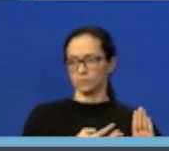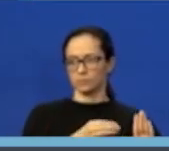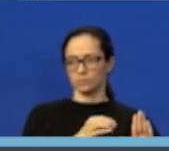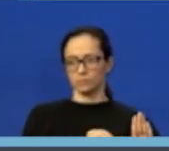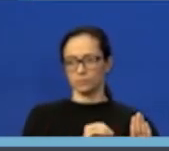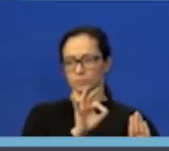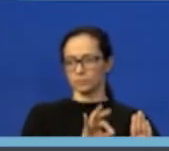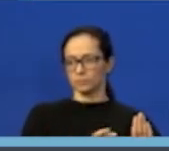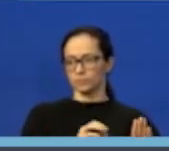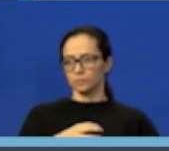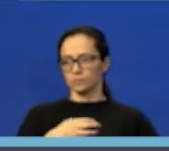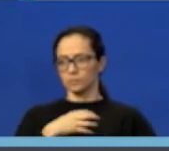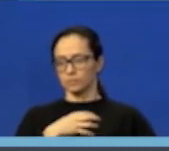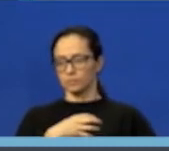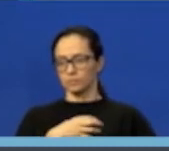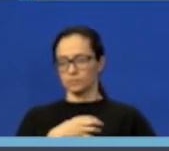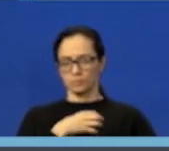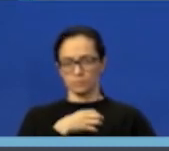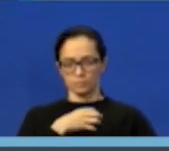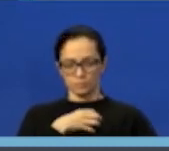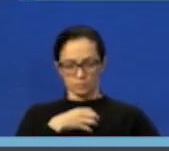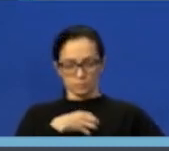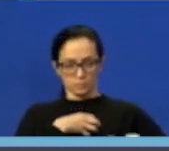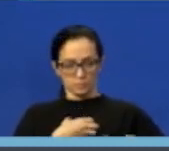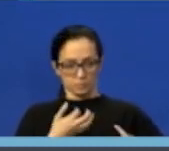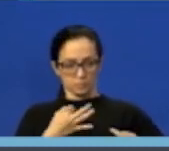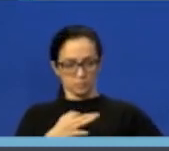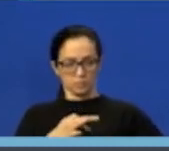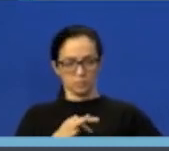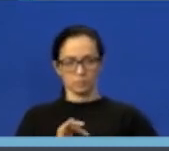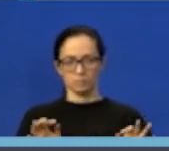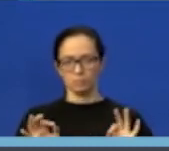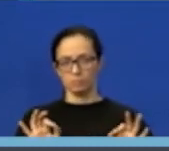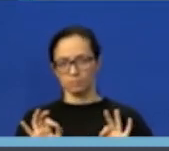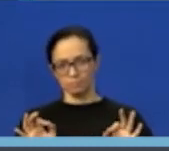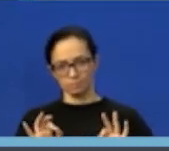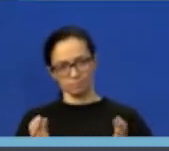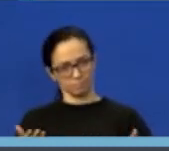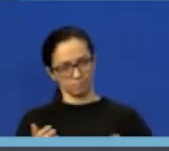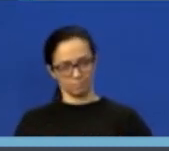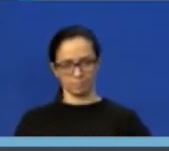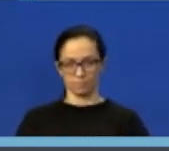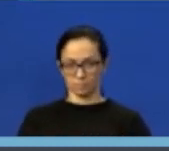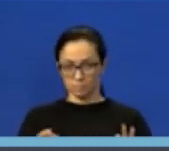mulheres apresentam infecção do trato urinário sintomática e não